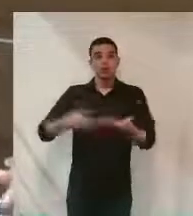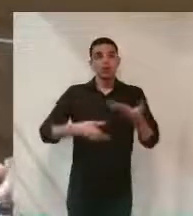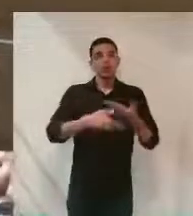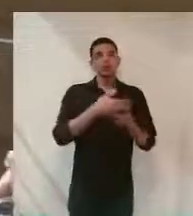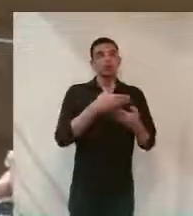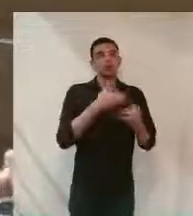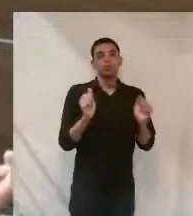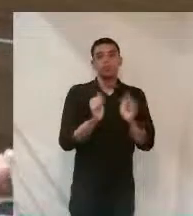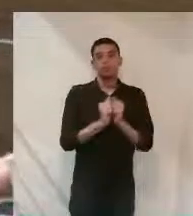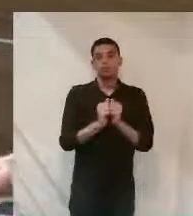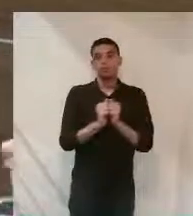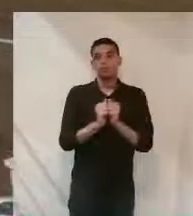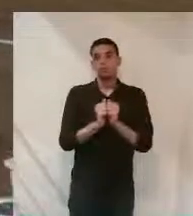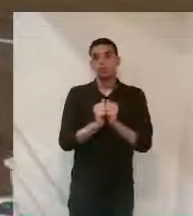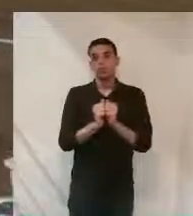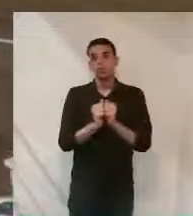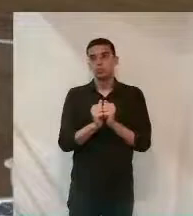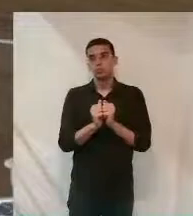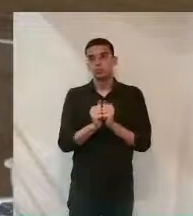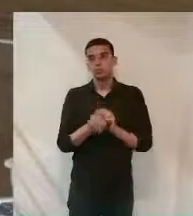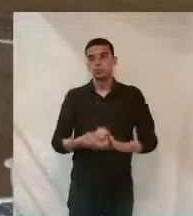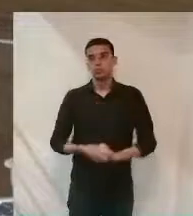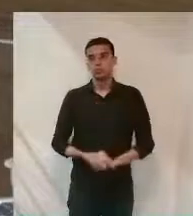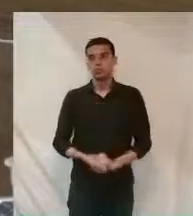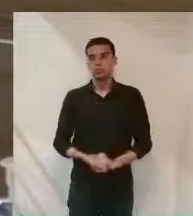Triciclo Ambipar nas Retorna Machines.